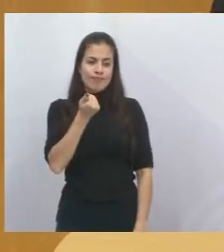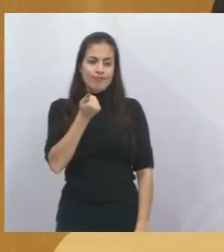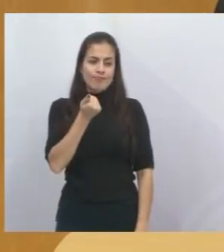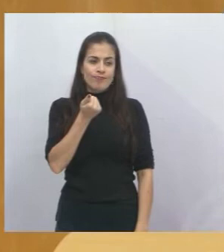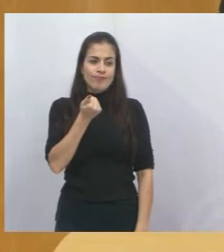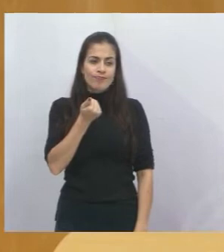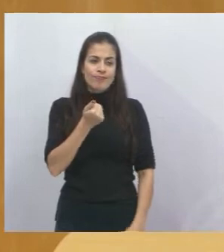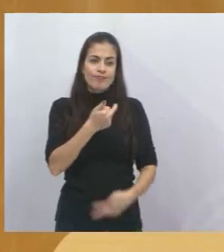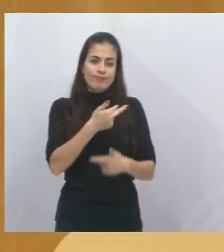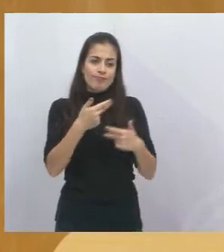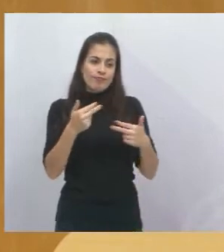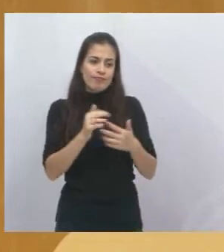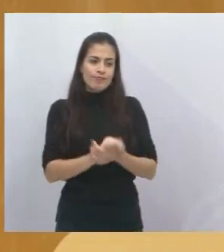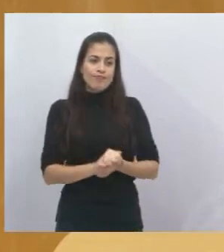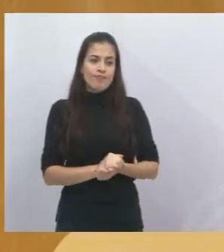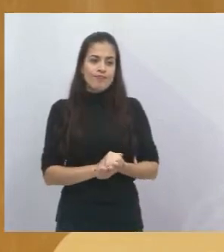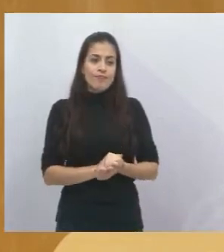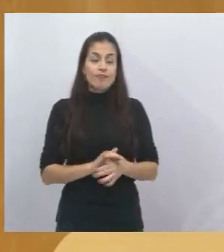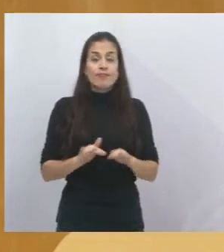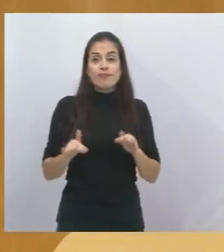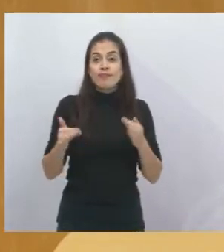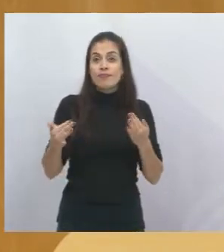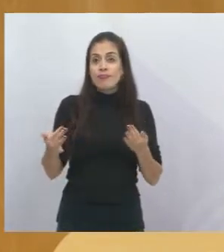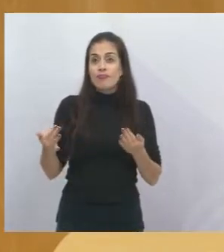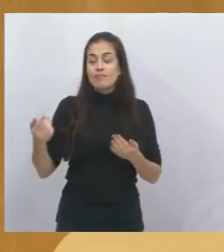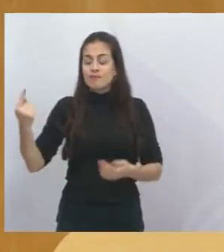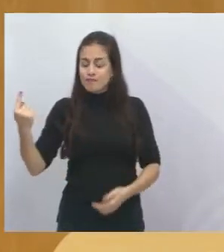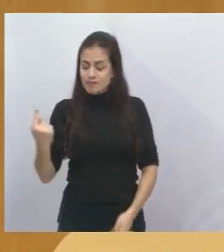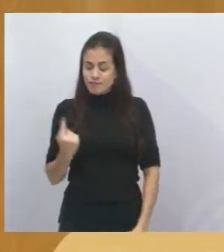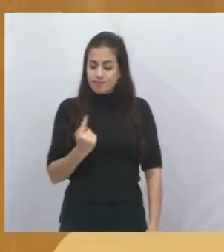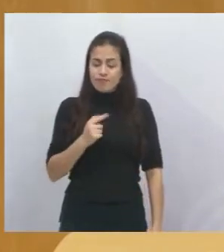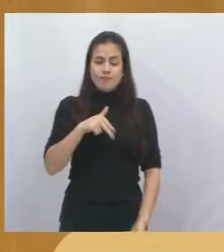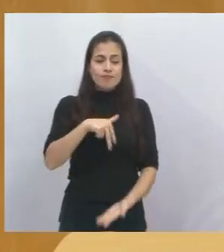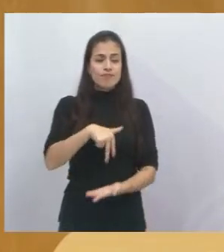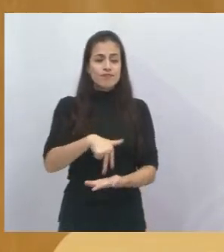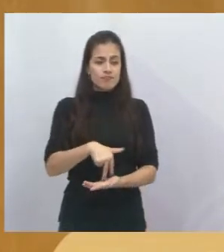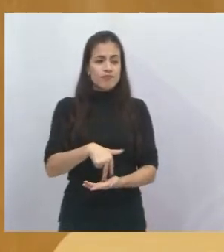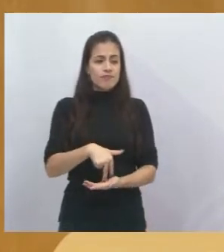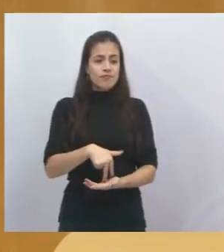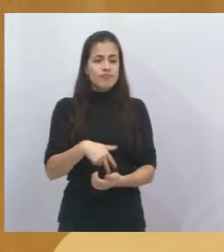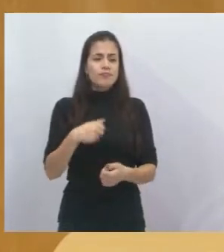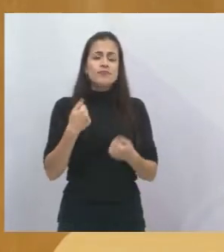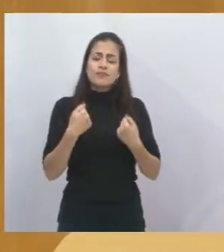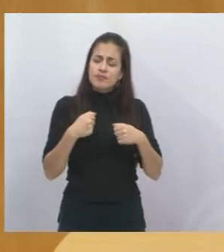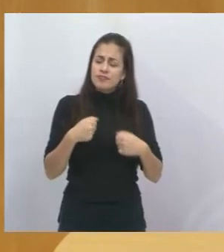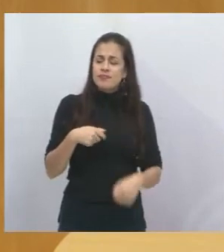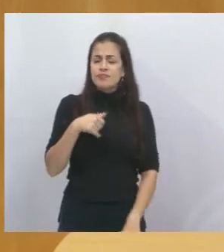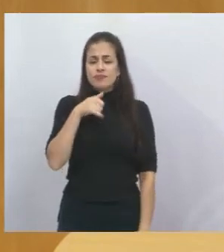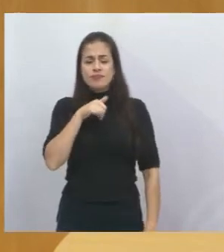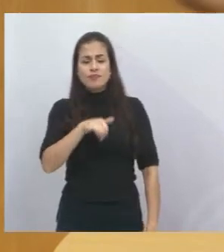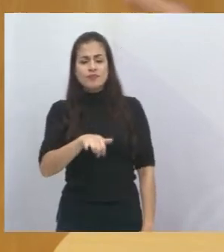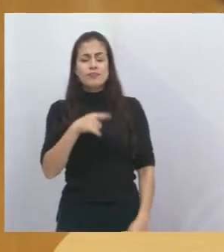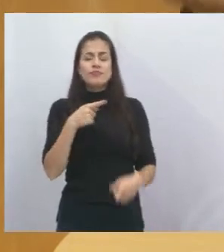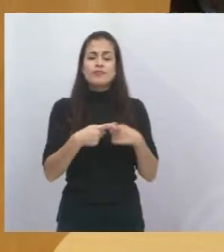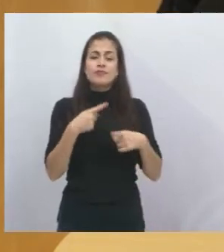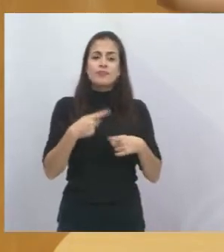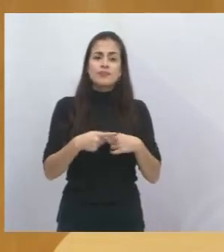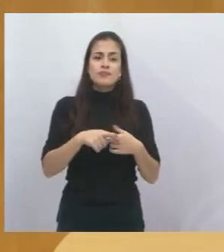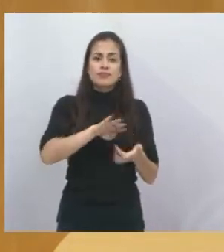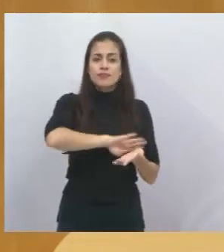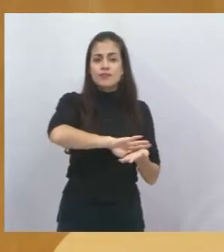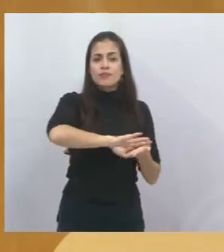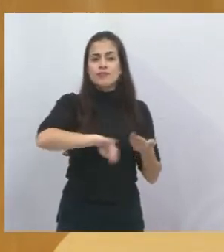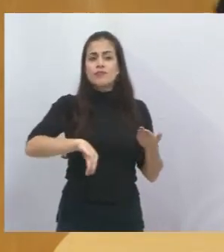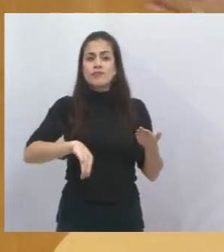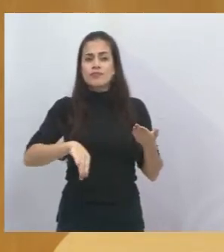básica, não estava sofrendo. Então, eu acho que quando vim aqui, tem que dizer também essa situação, por que tirou a cesta básica do servidor? E aí agora quer defender